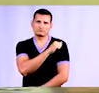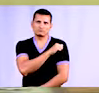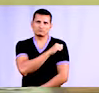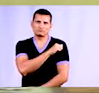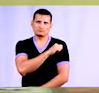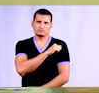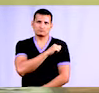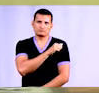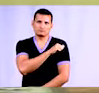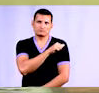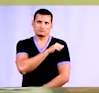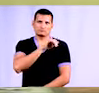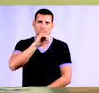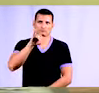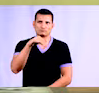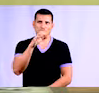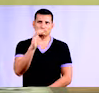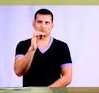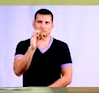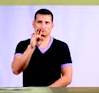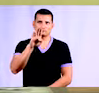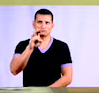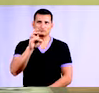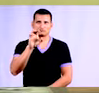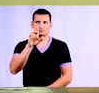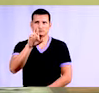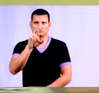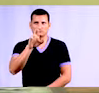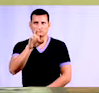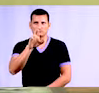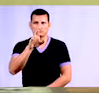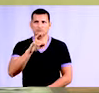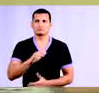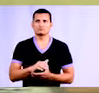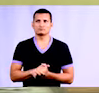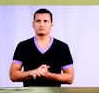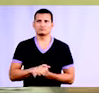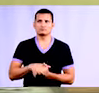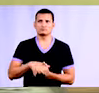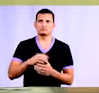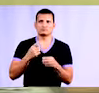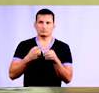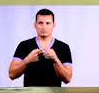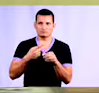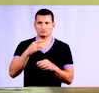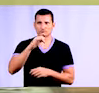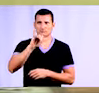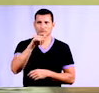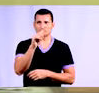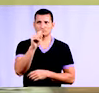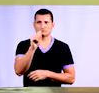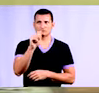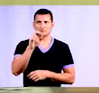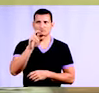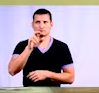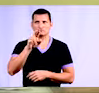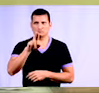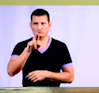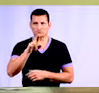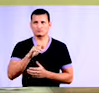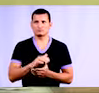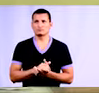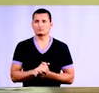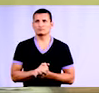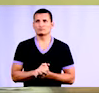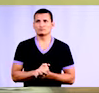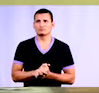O aluno Jober, o aluno da Jaru, né? Jaru. Novaes. E o aluno Jober, lá de Presidente Médici,